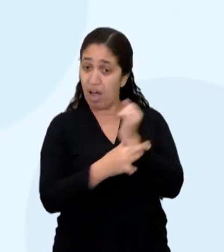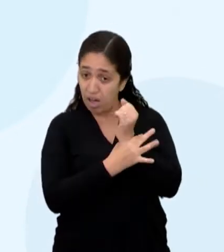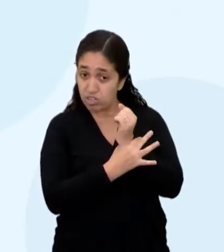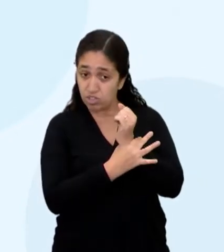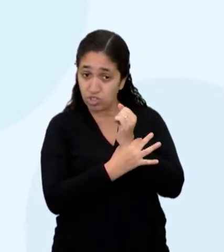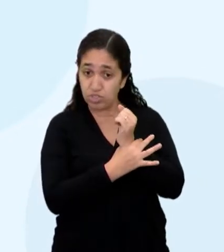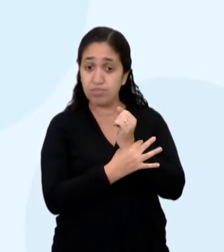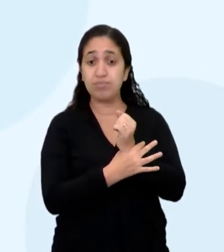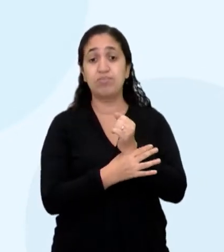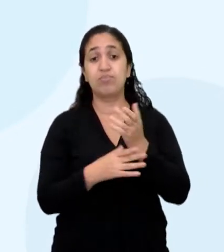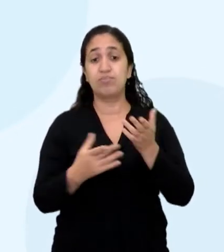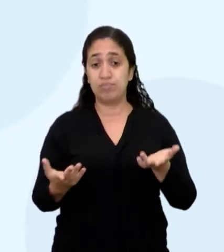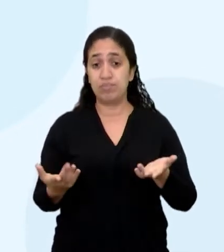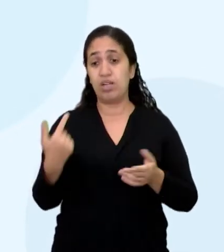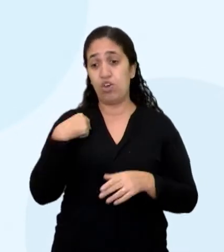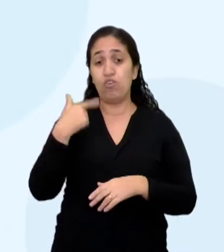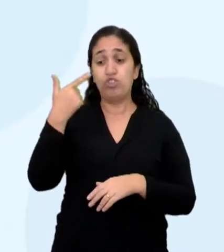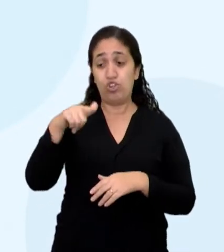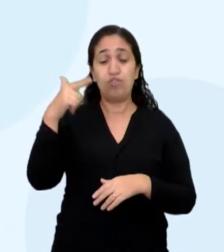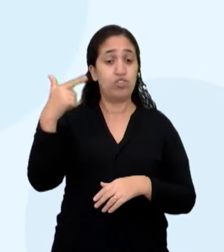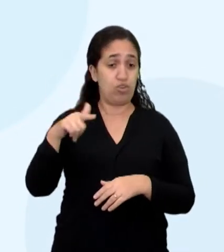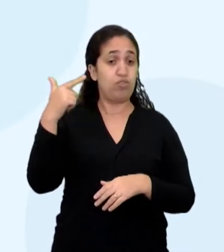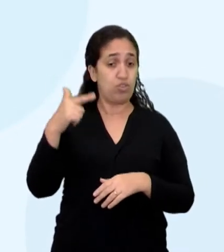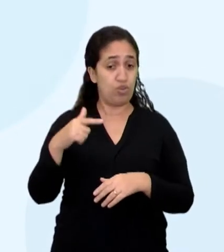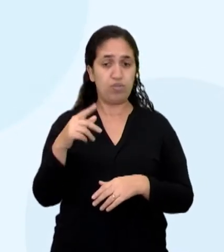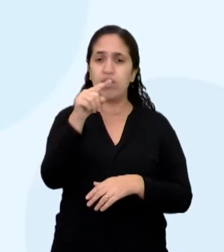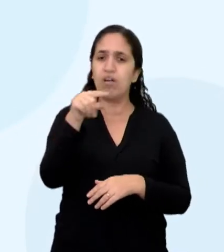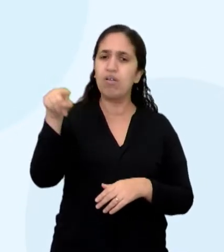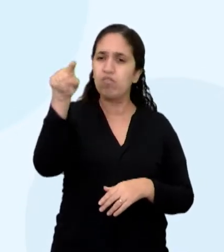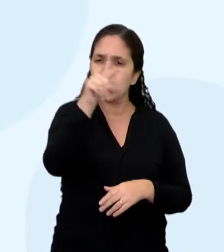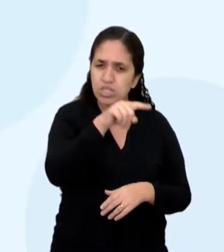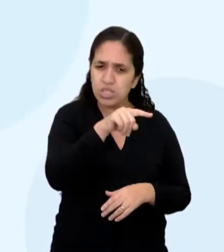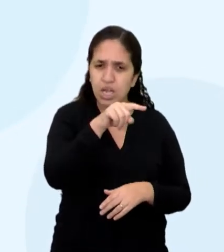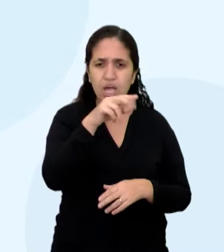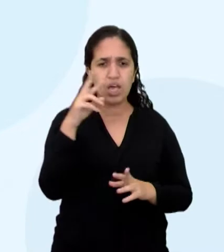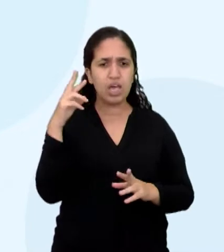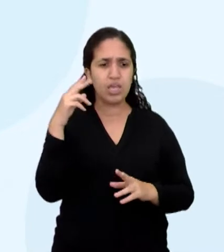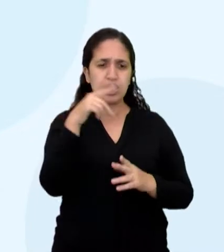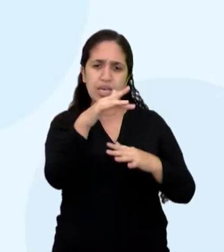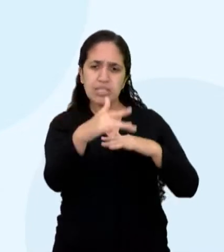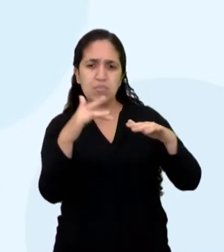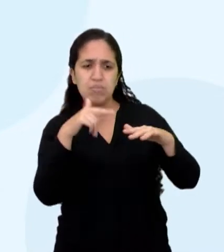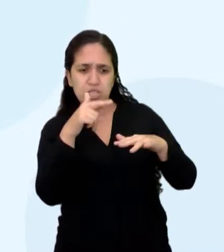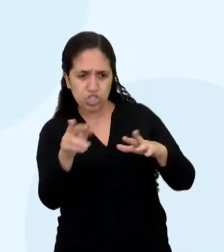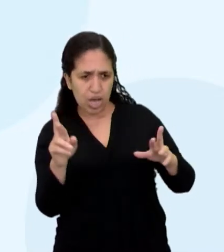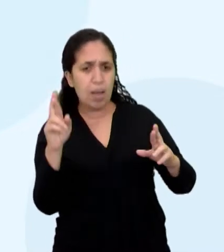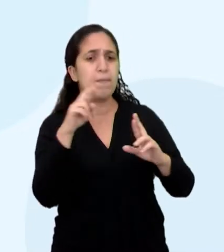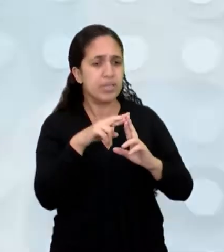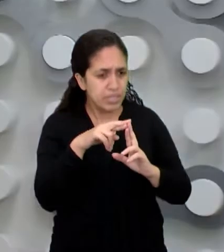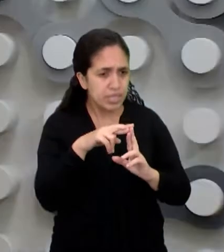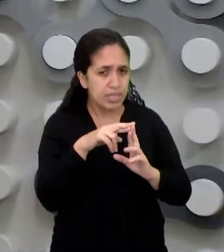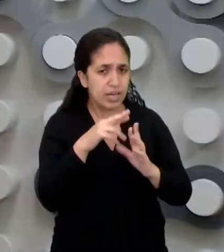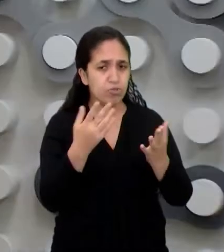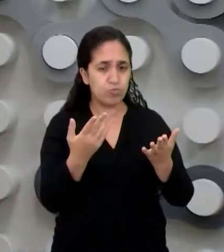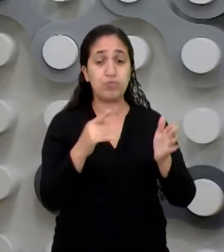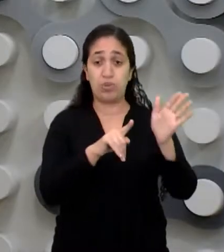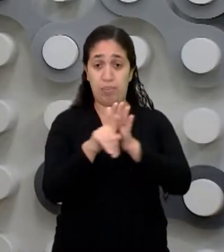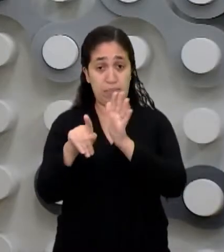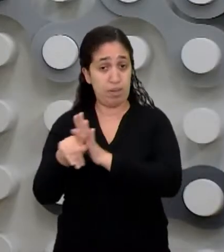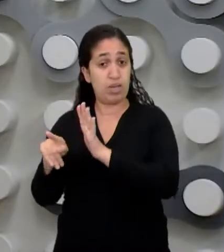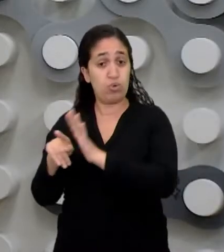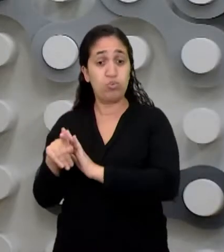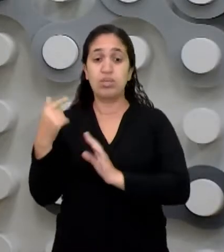representatividade que você daqui com a língua bem molinha. E você se sente representado nas mídias de que forma? Então são perguntas norteadoras. O que é isso? É